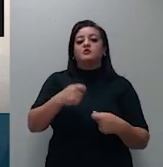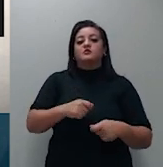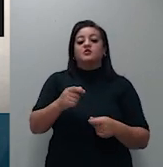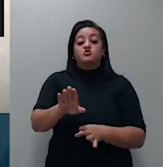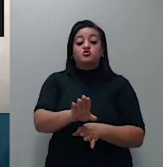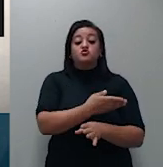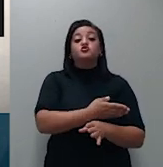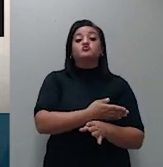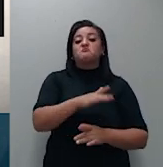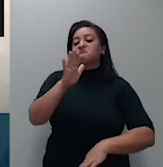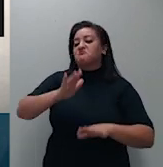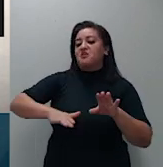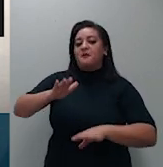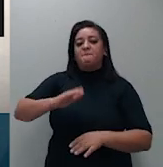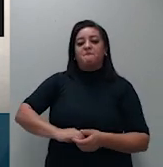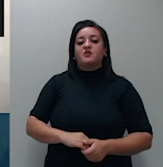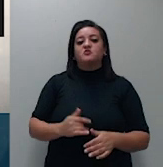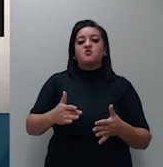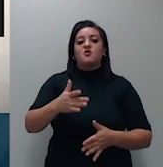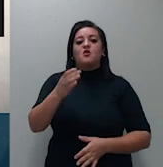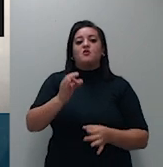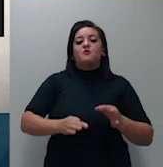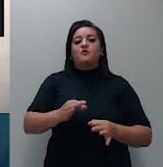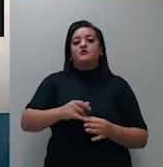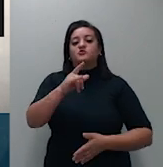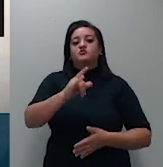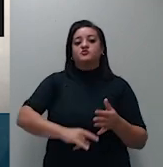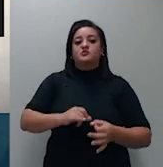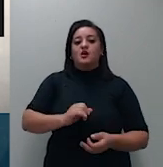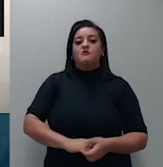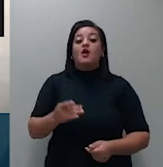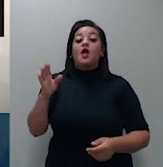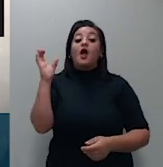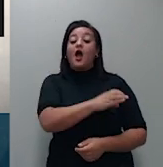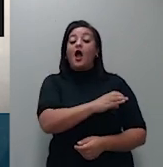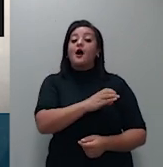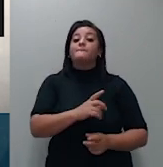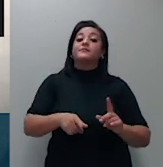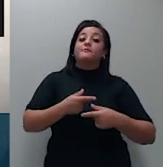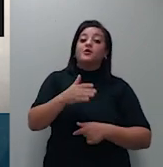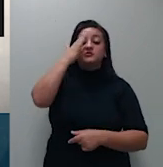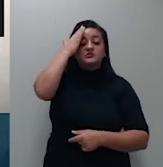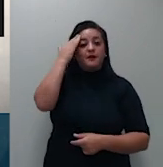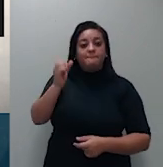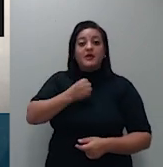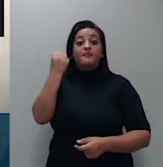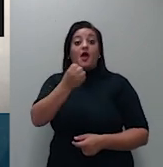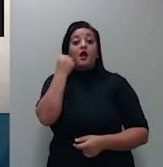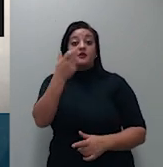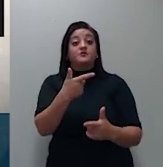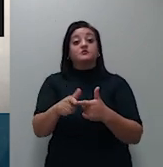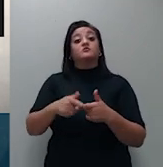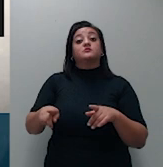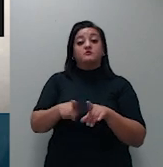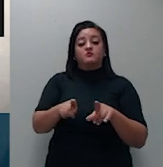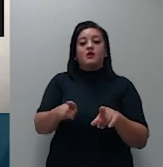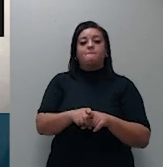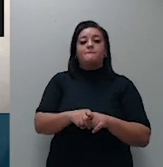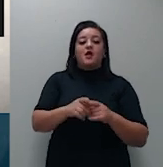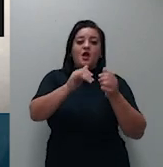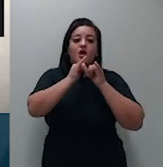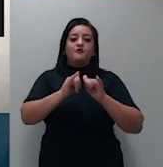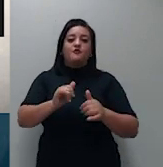independentemente de ordem judicial imediatamente após a publicação contendo